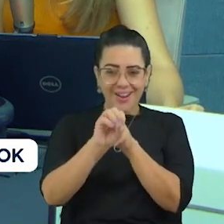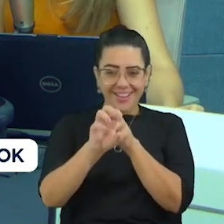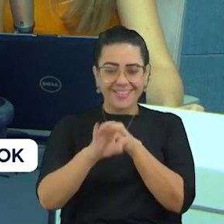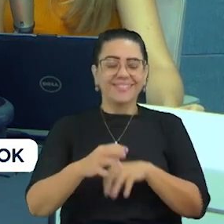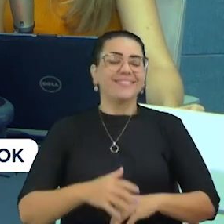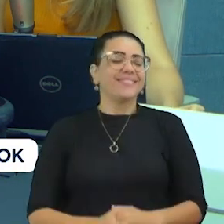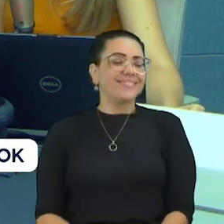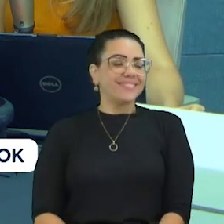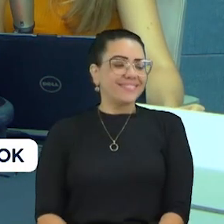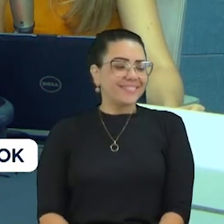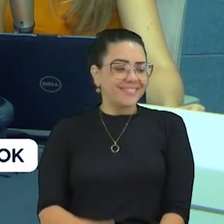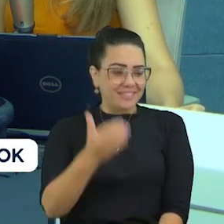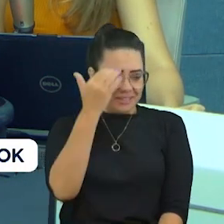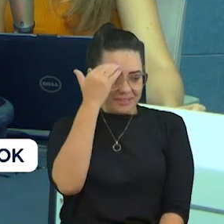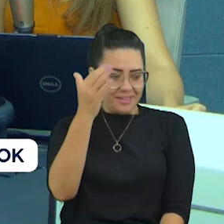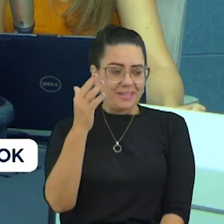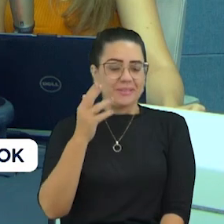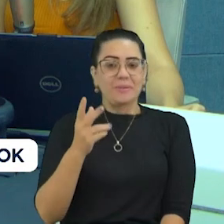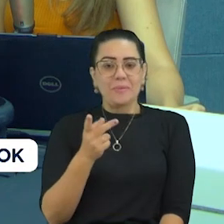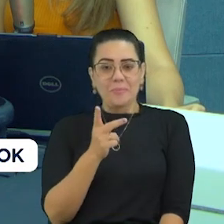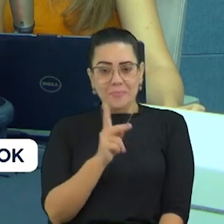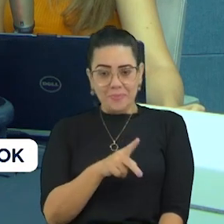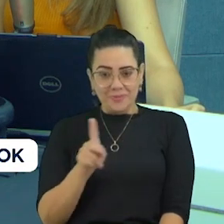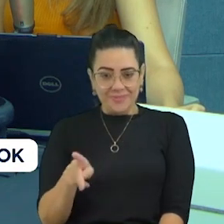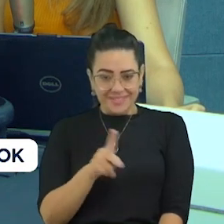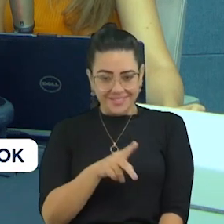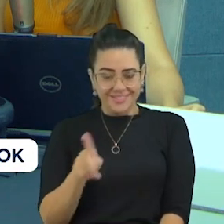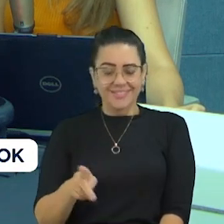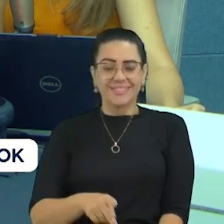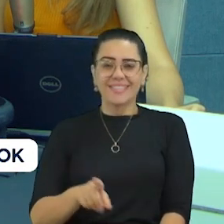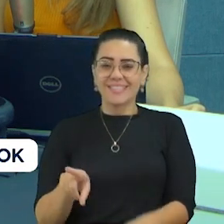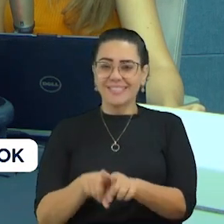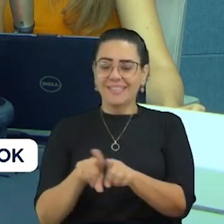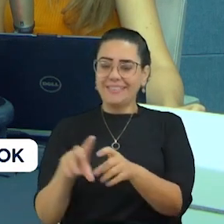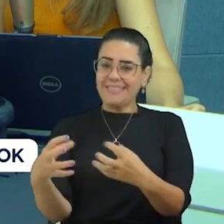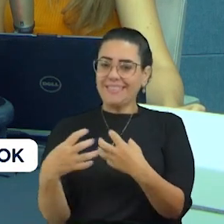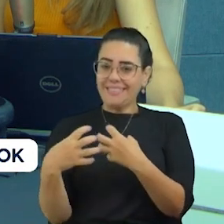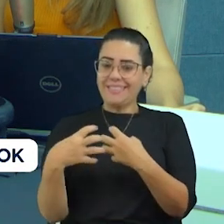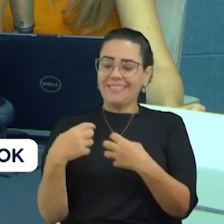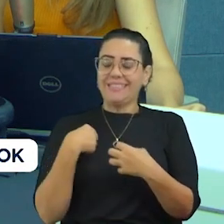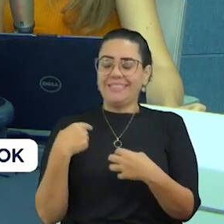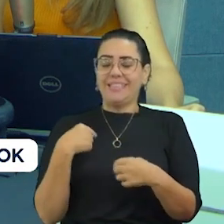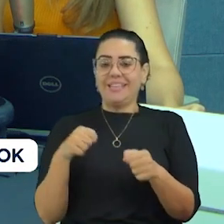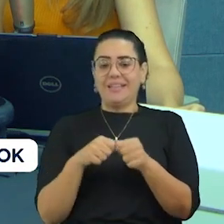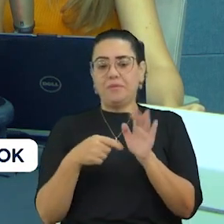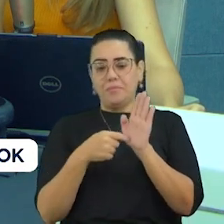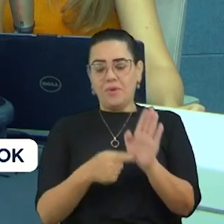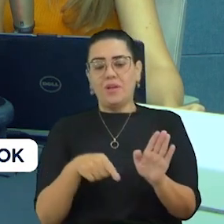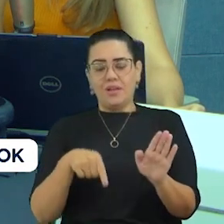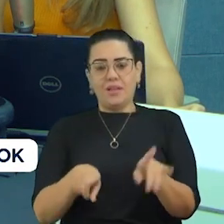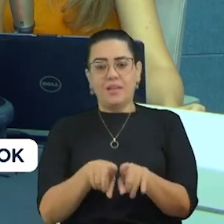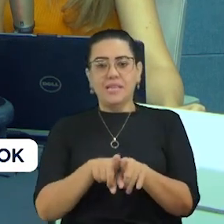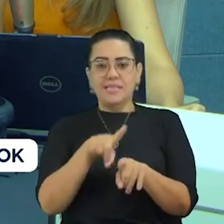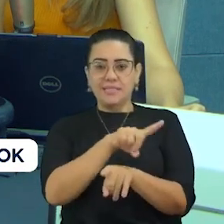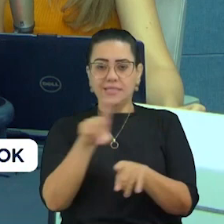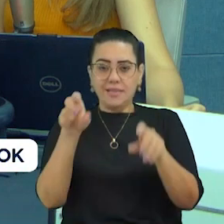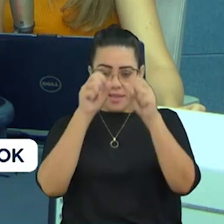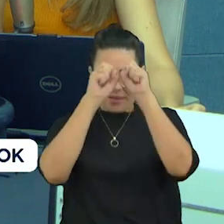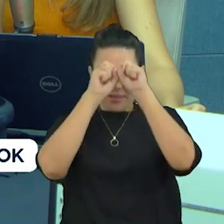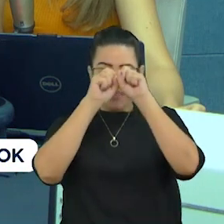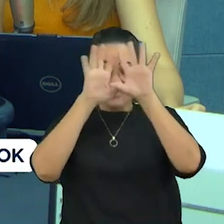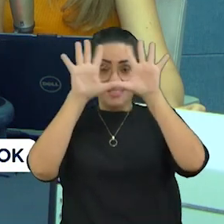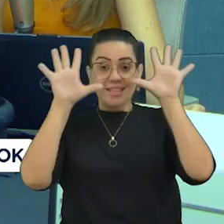obrigada pela participação. Eu que agradeço, Flávia, é sempre motivador, viu? Meu papel aqui, não é? É